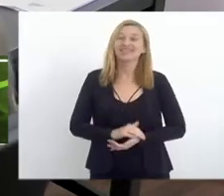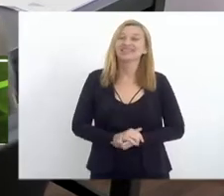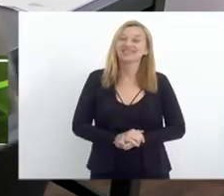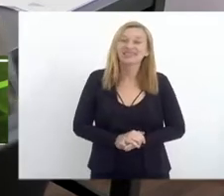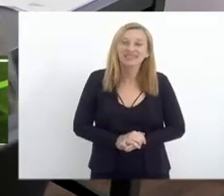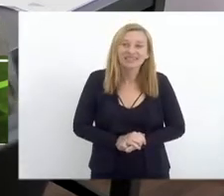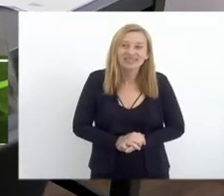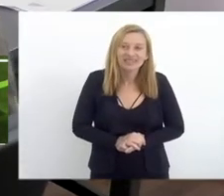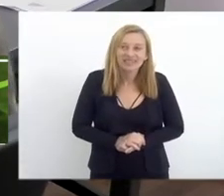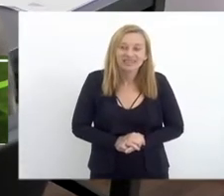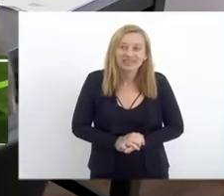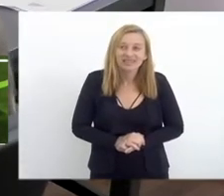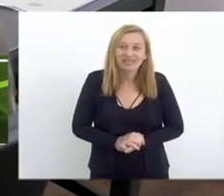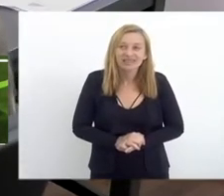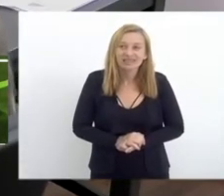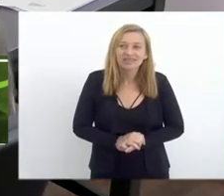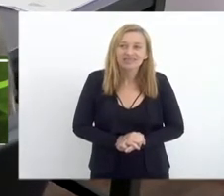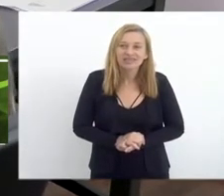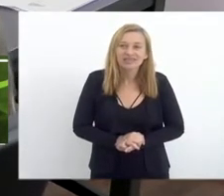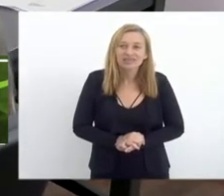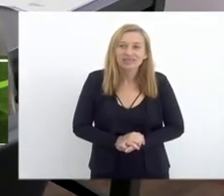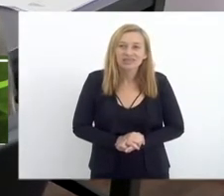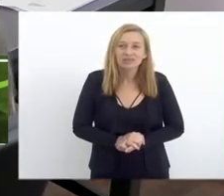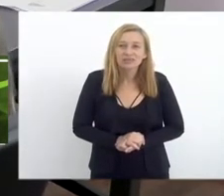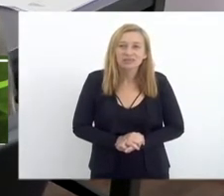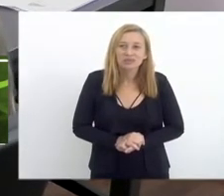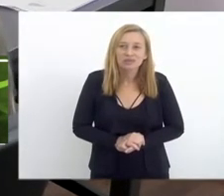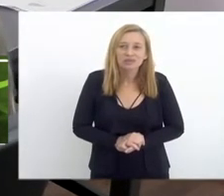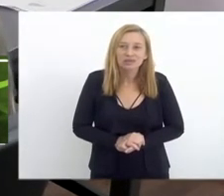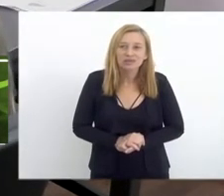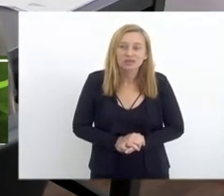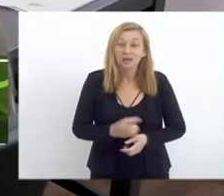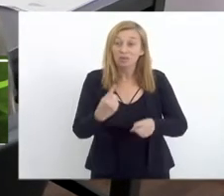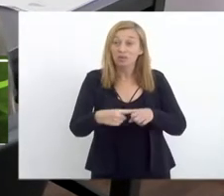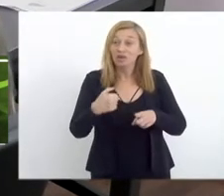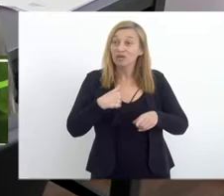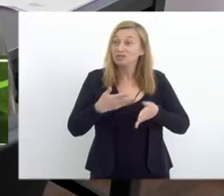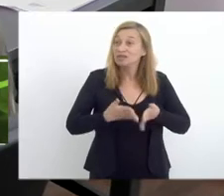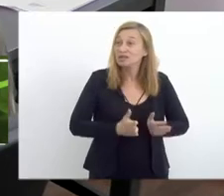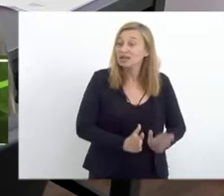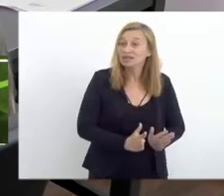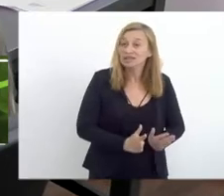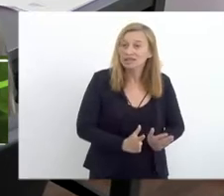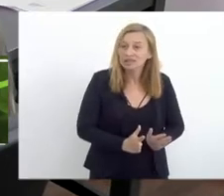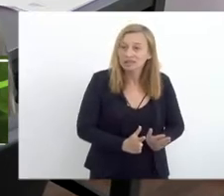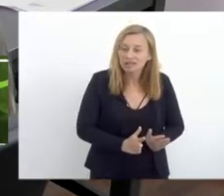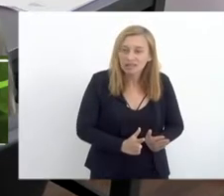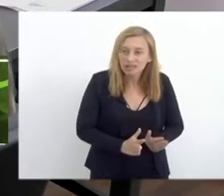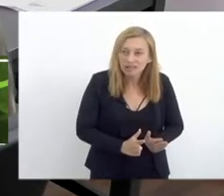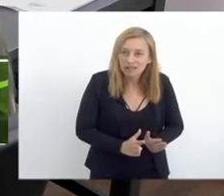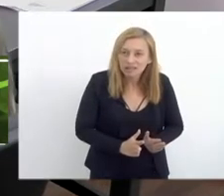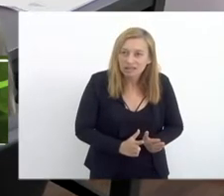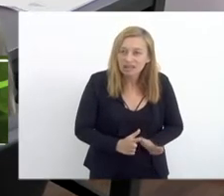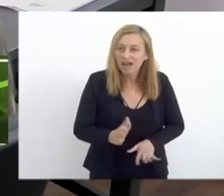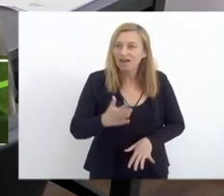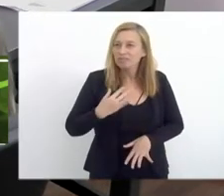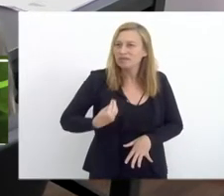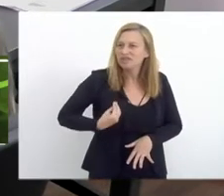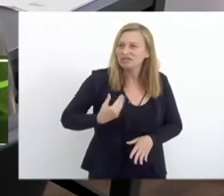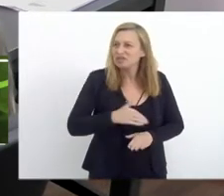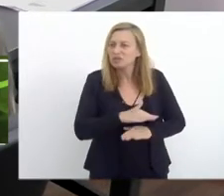você vem desenvolvendo, porque eu nasci, moro e vivo a minha vida